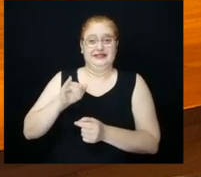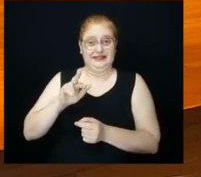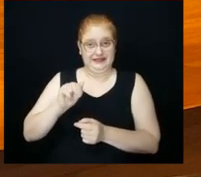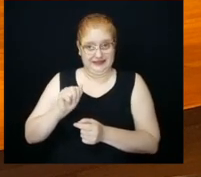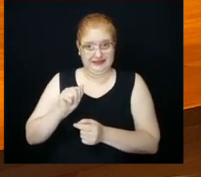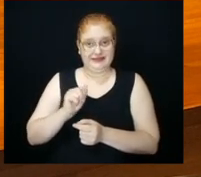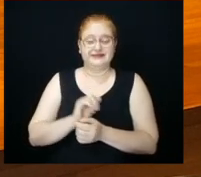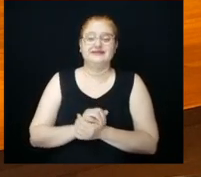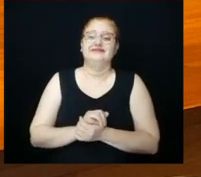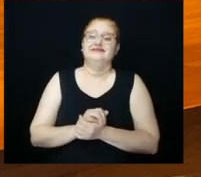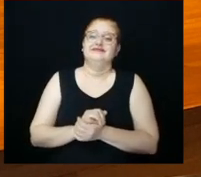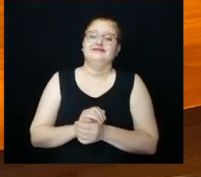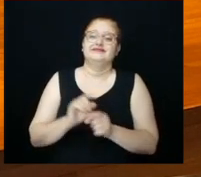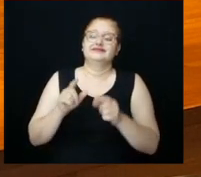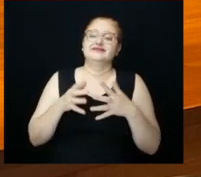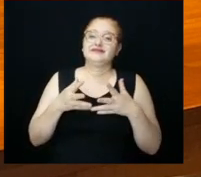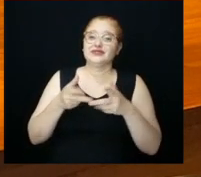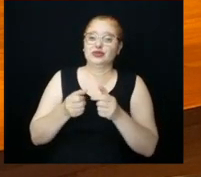a Mayra e